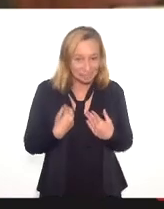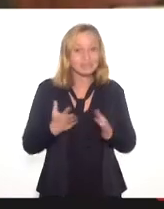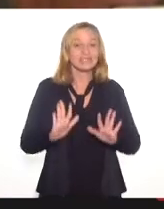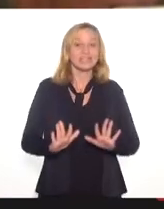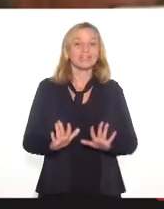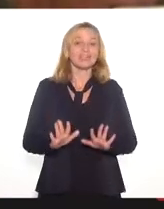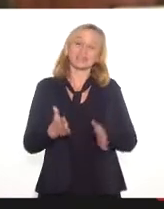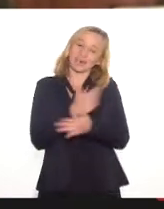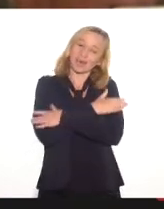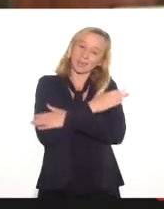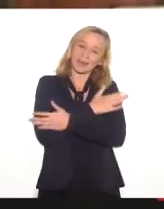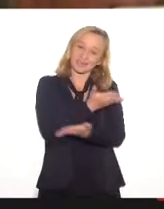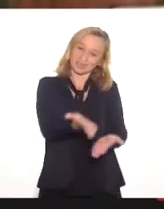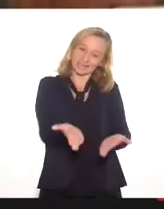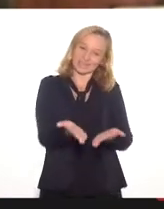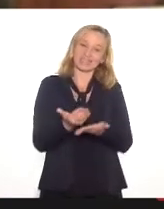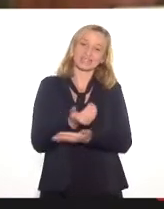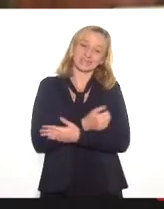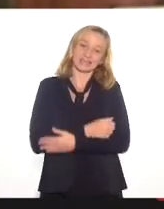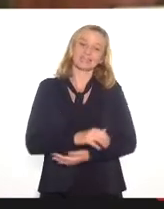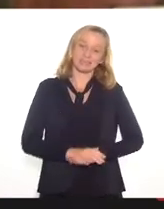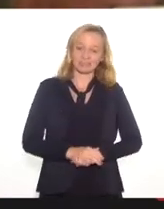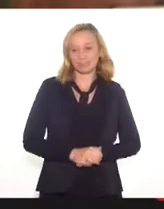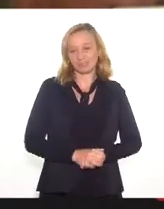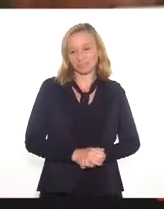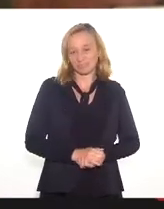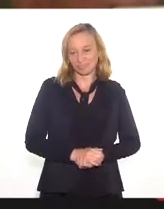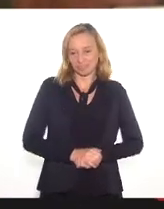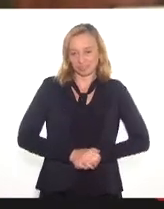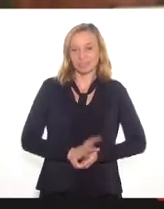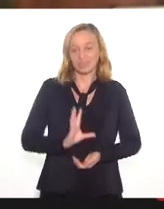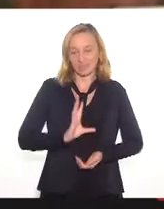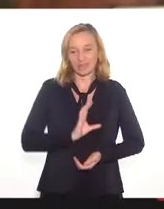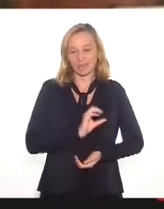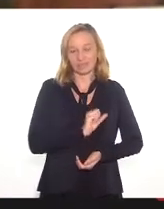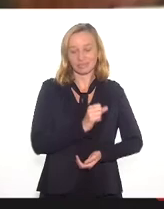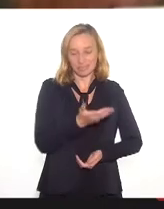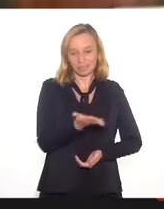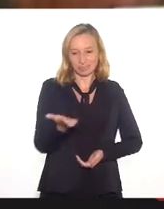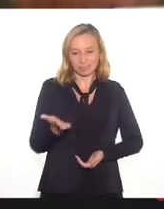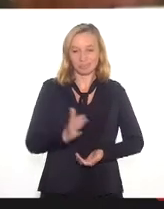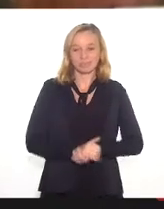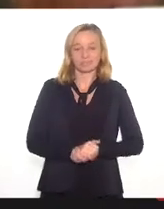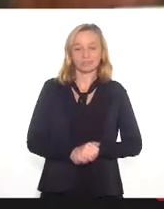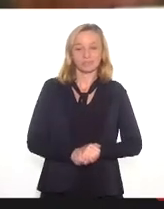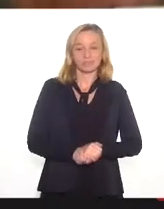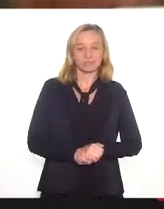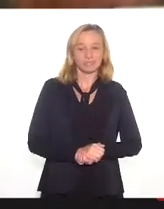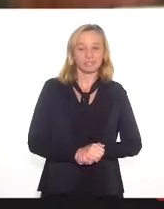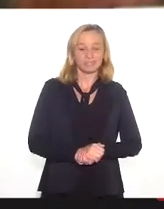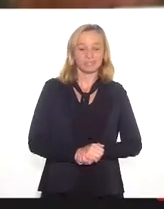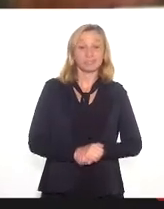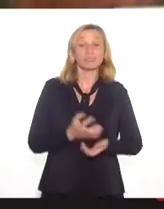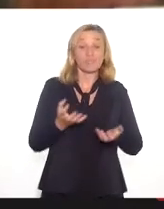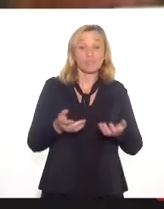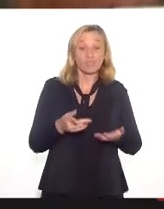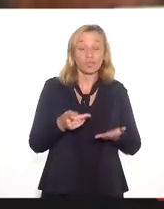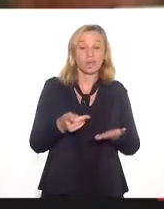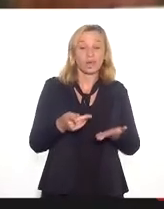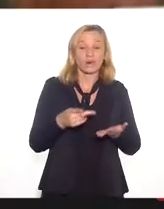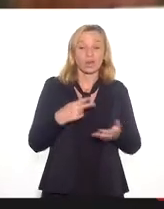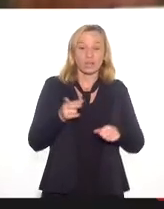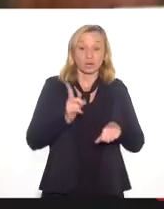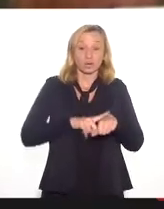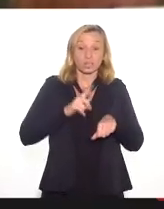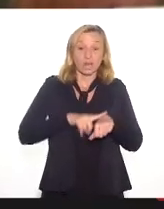mas meu abraço forte a todos os queridos e queridas que aqui estão. Eu vou tentar cumprir aquele